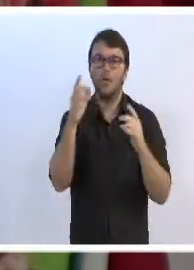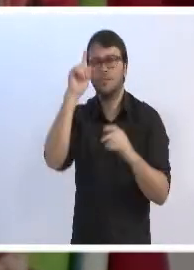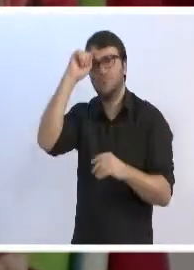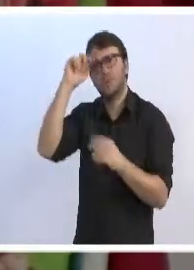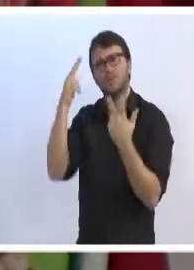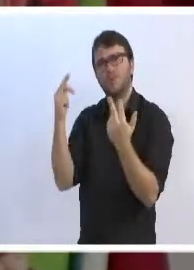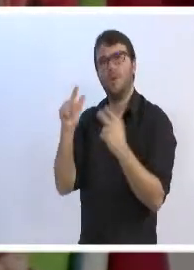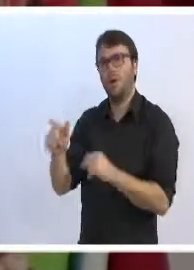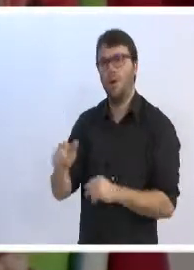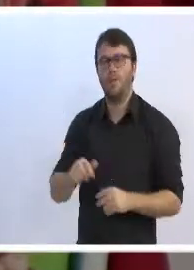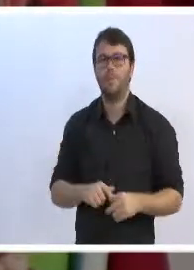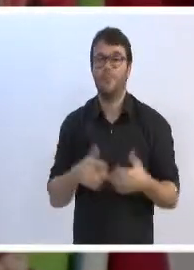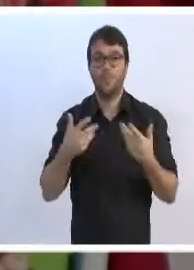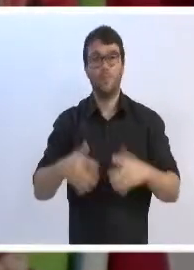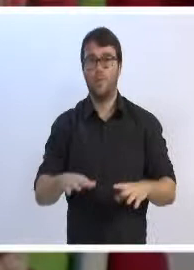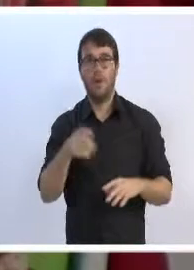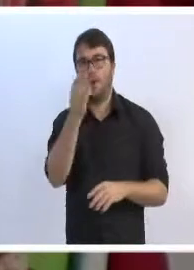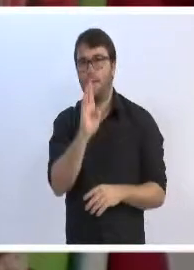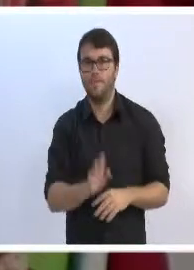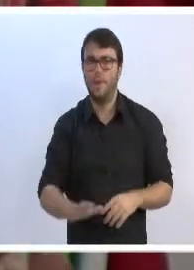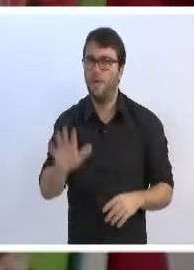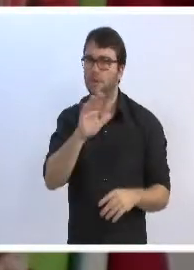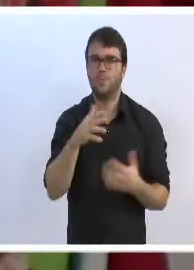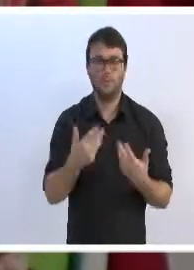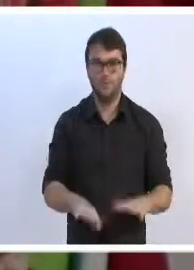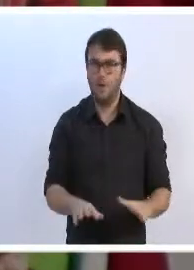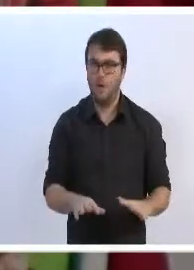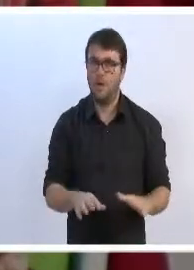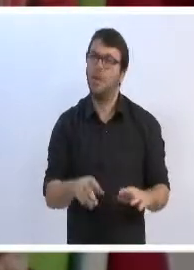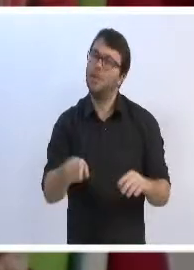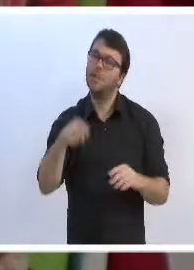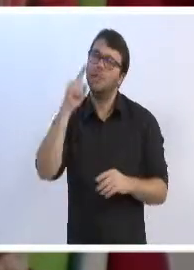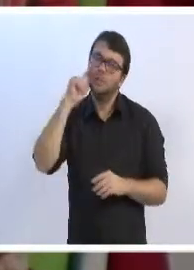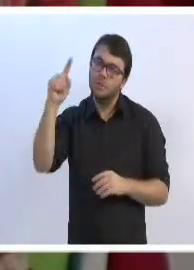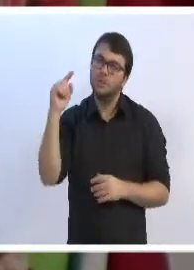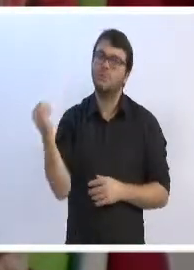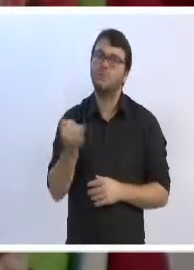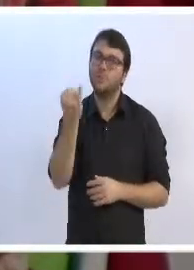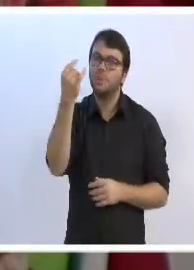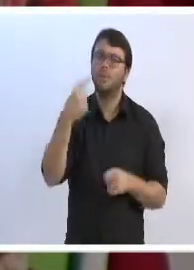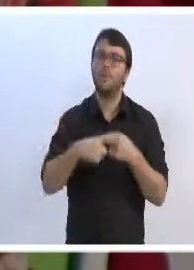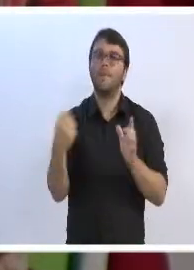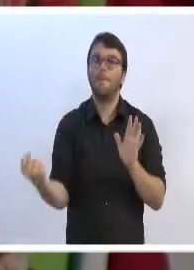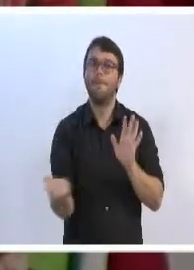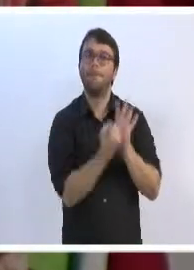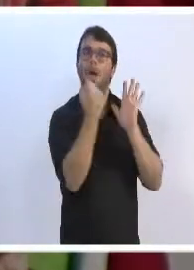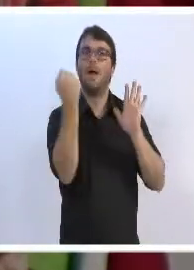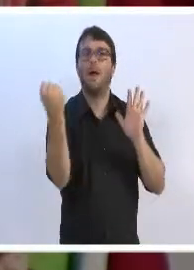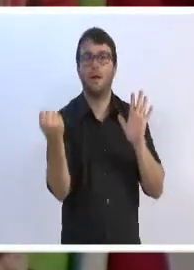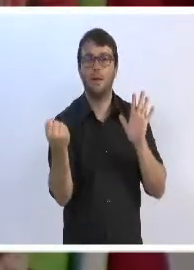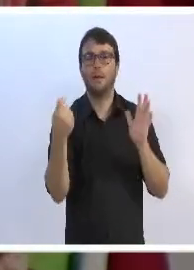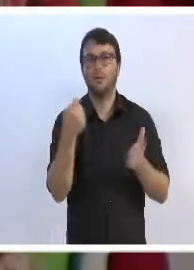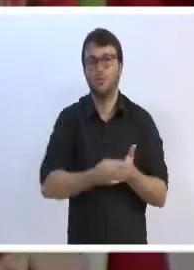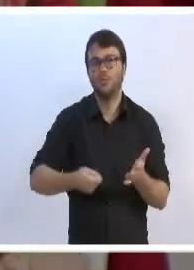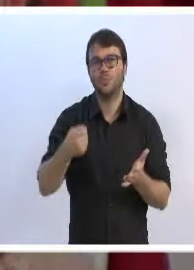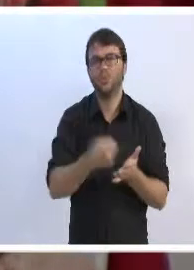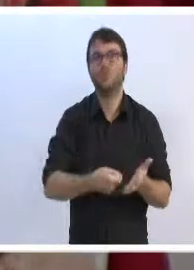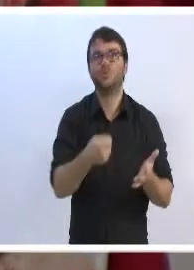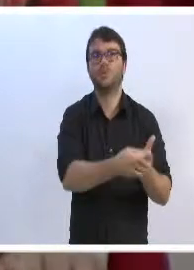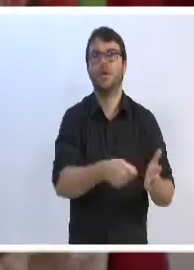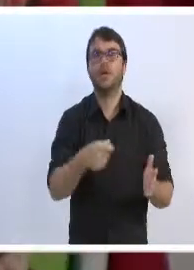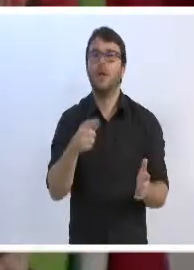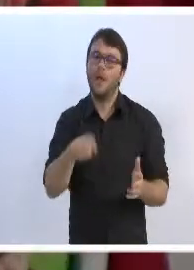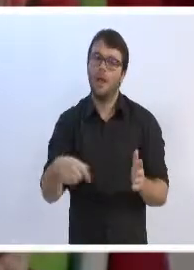nós não queremos mais isso no brasil e esse dia é um dia importante porque mata marca essa luta a luta